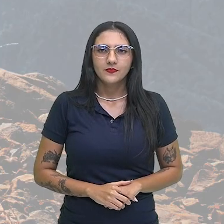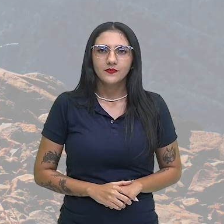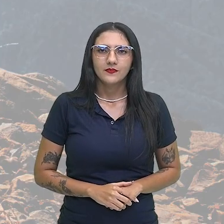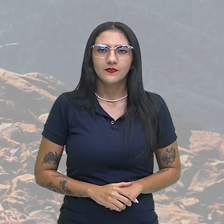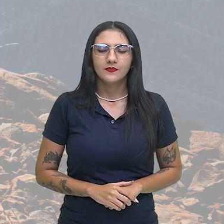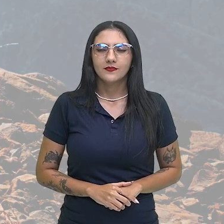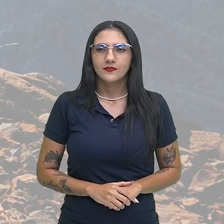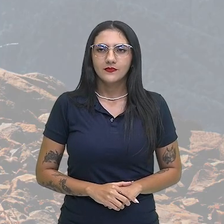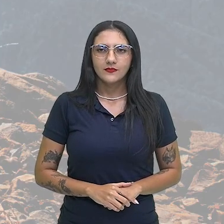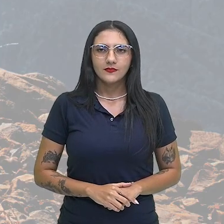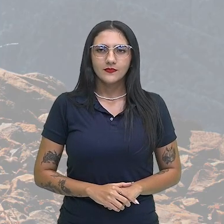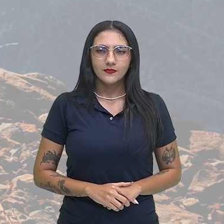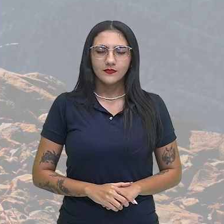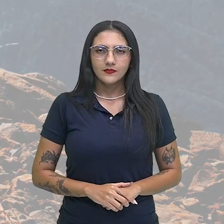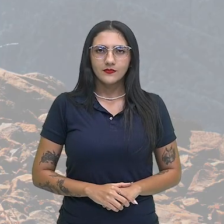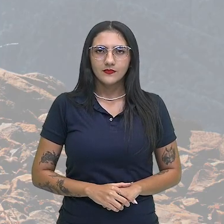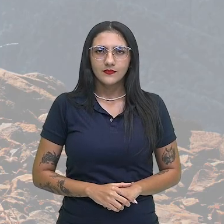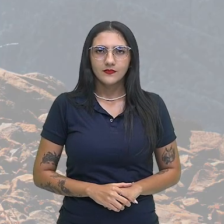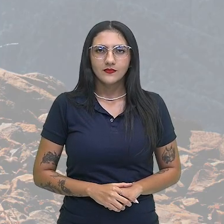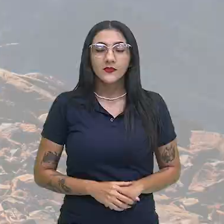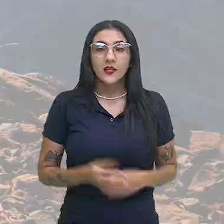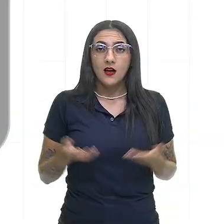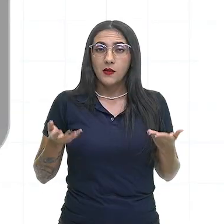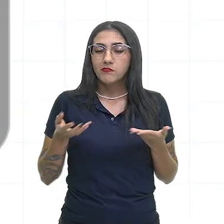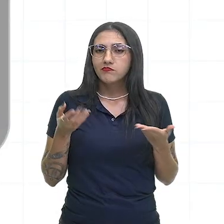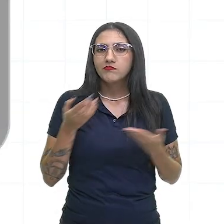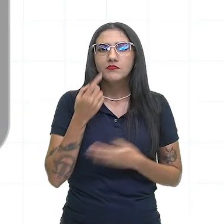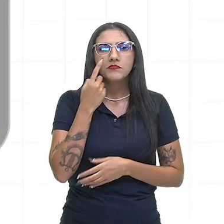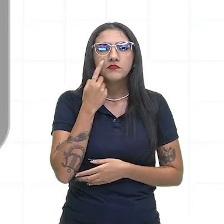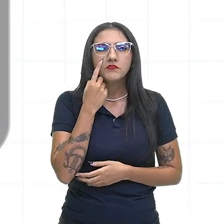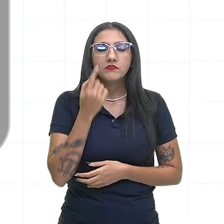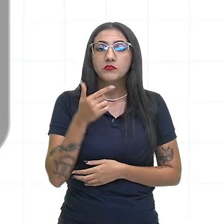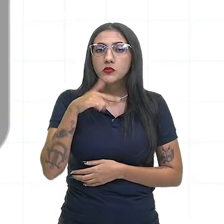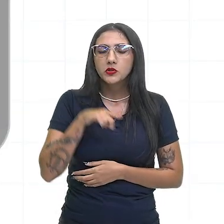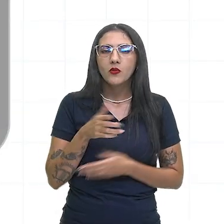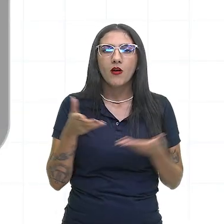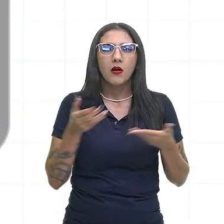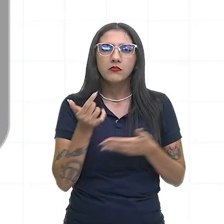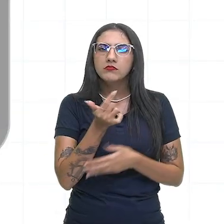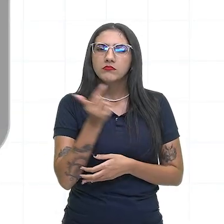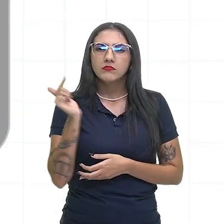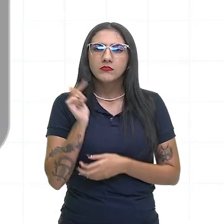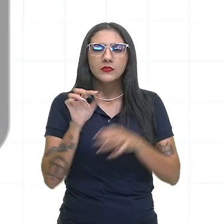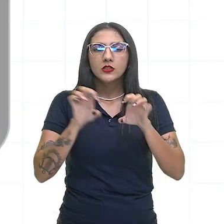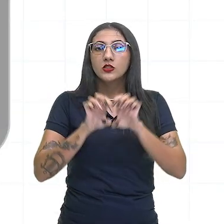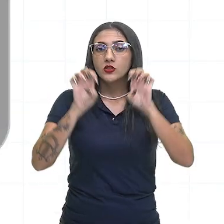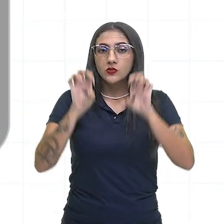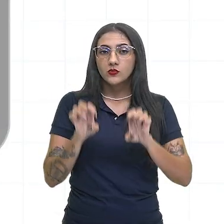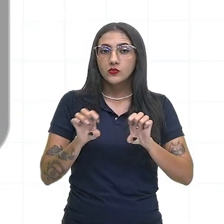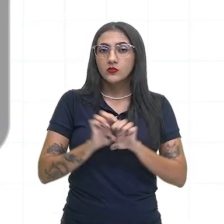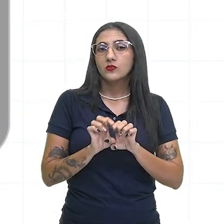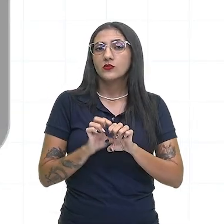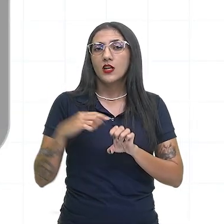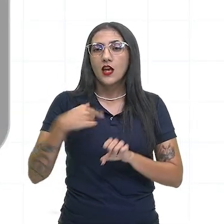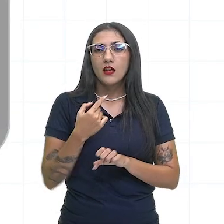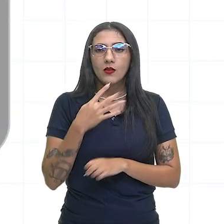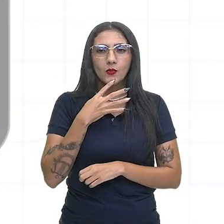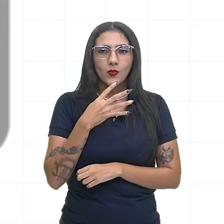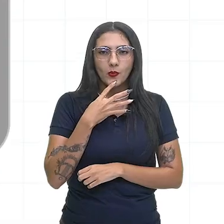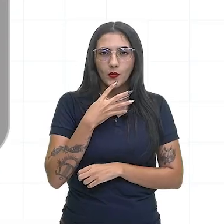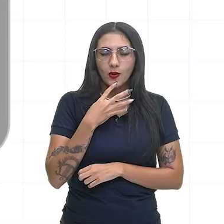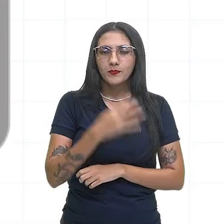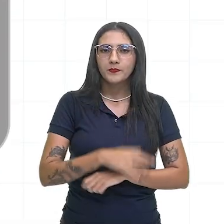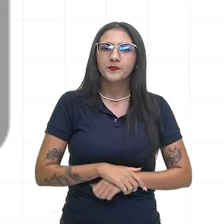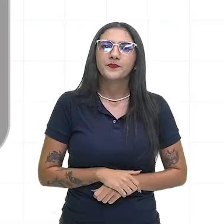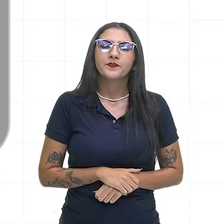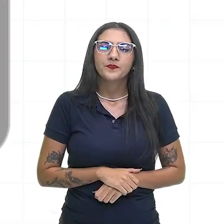aqui e mostrar para vocês outra estrutura, né, que a gente vai ver agora nessa próxima tela, com um pouco